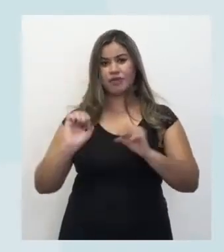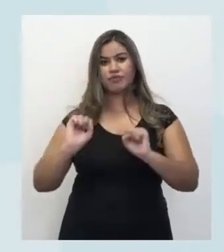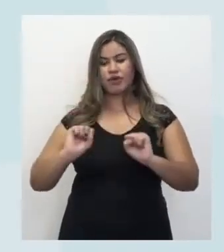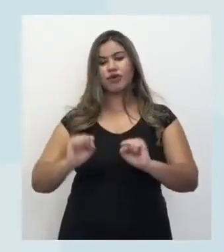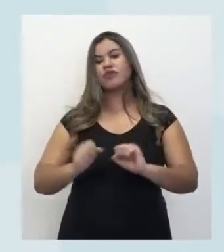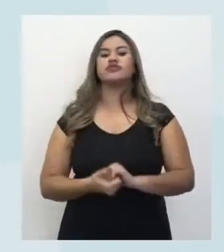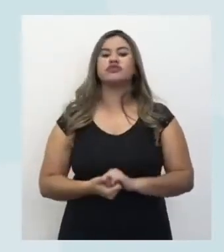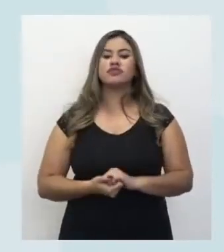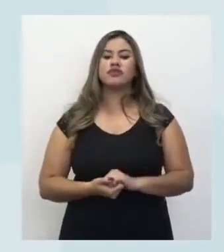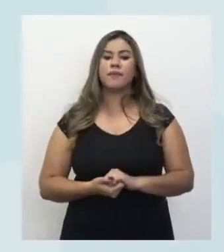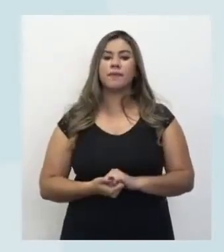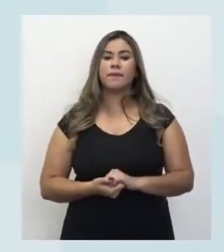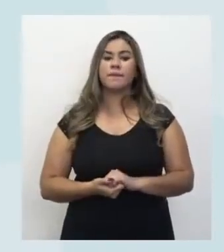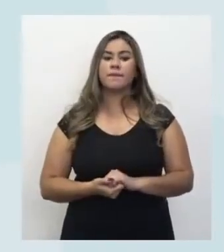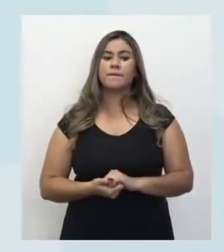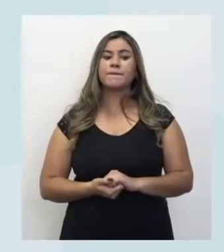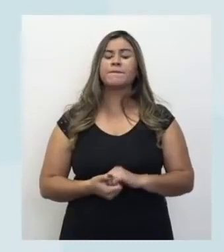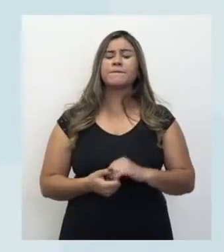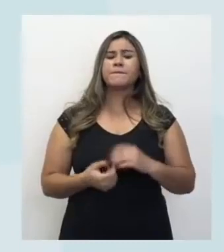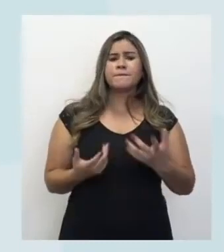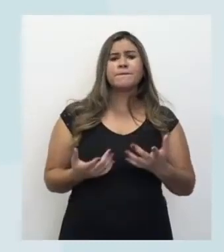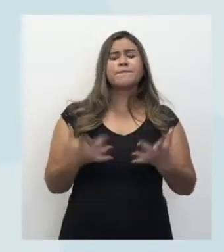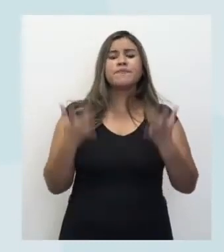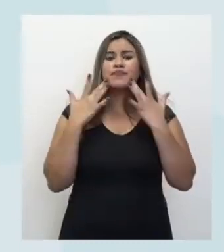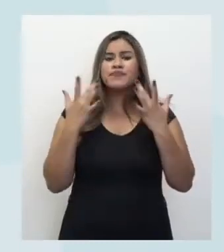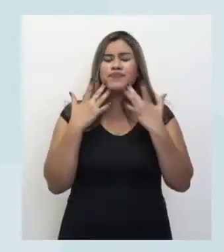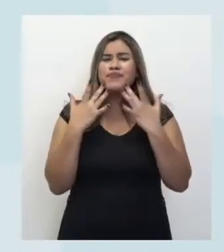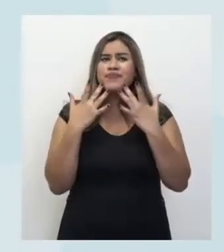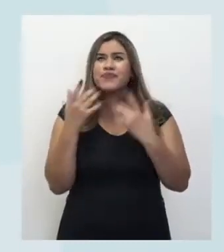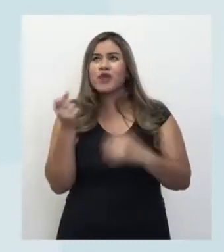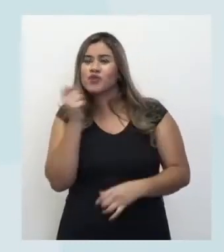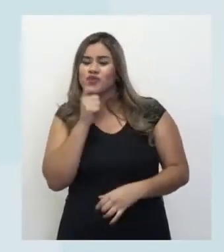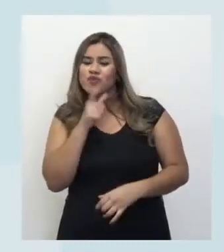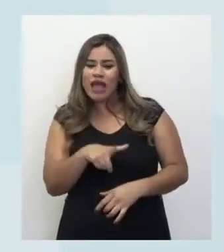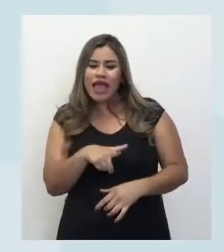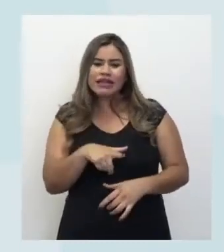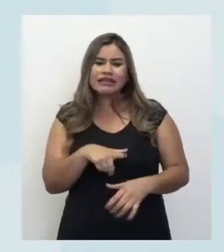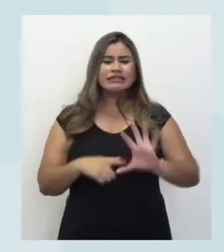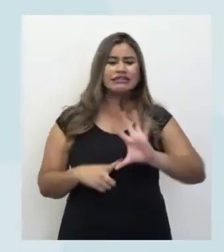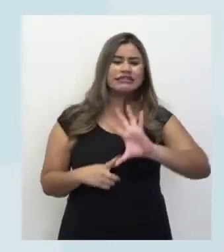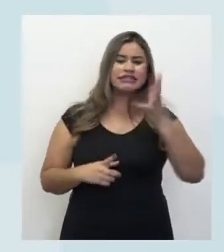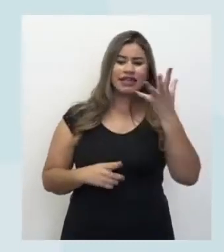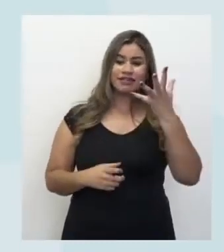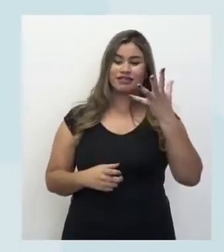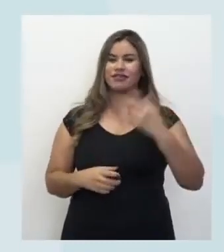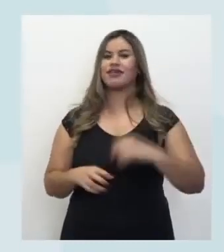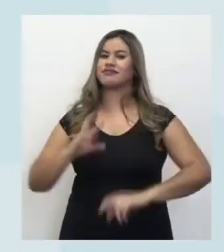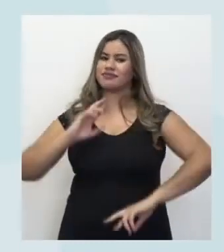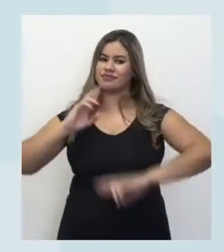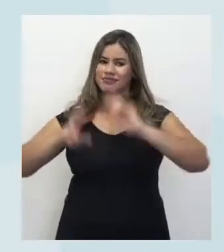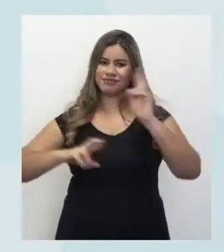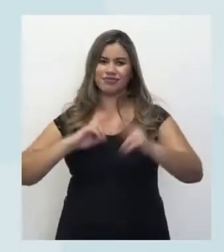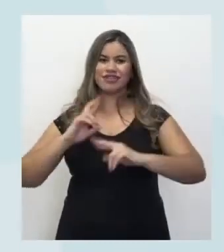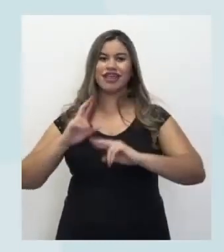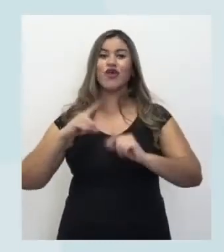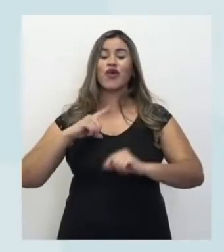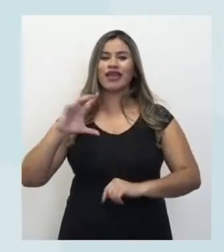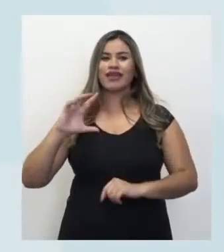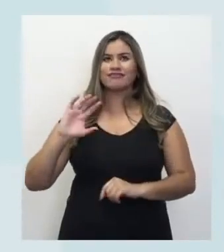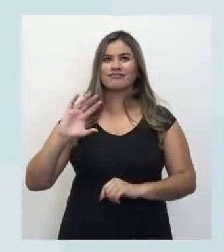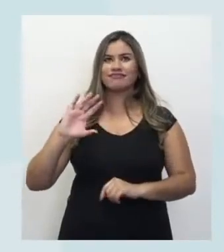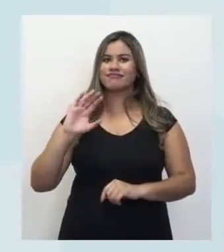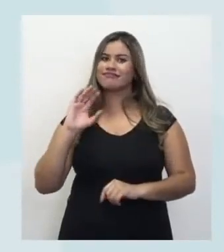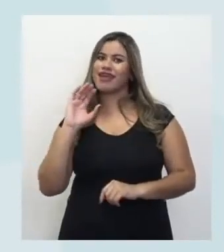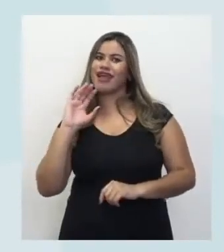de Inês Pereira, na sua opinião, tragédia ou comédia? E aí, gente, tragédia, eles já estão respondendo. Tragédia? Parecia uma comédia no